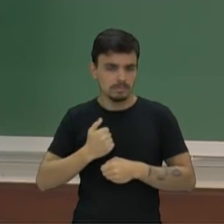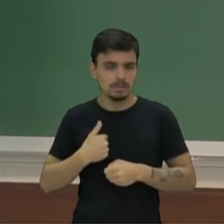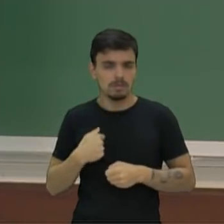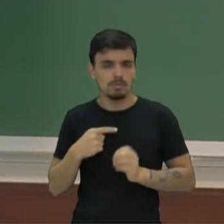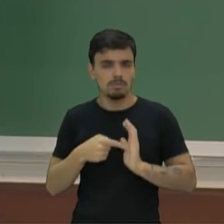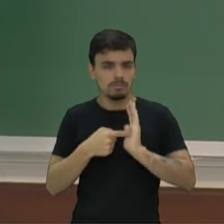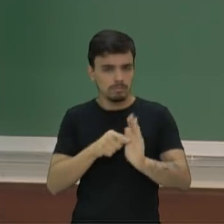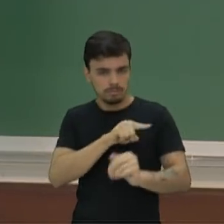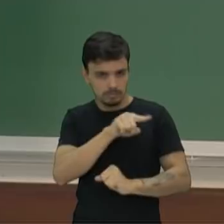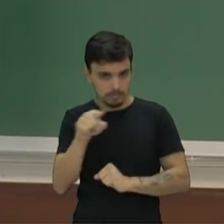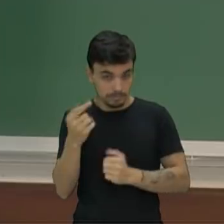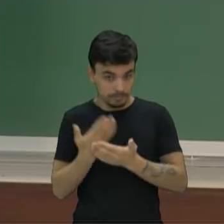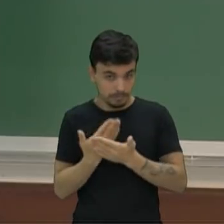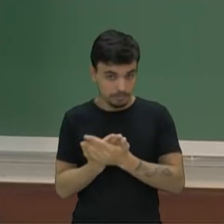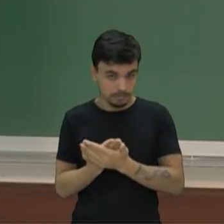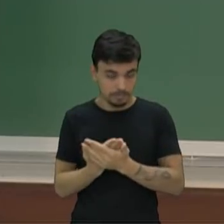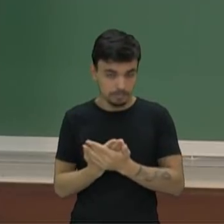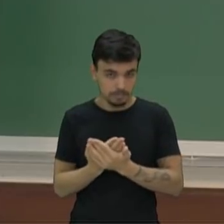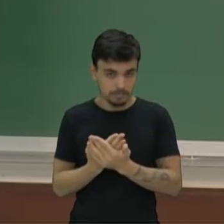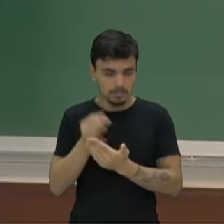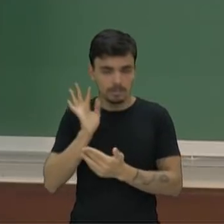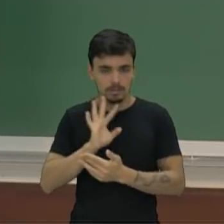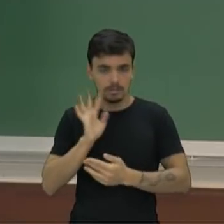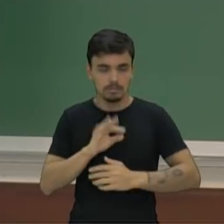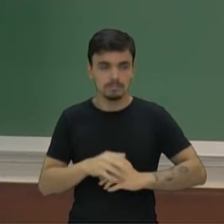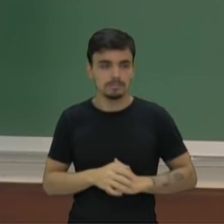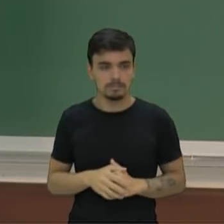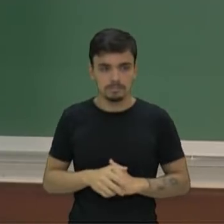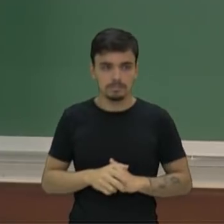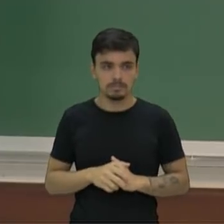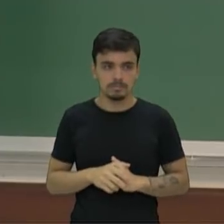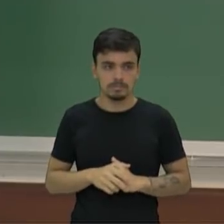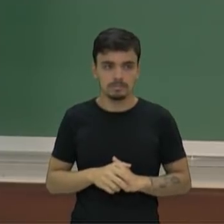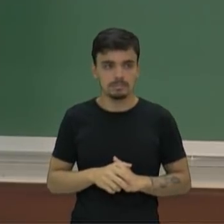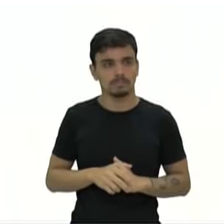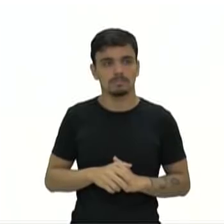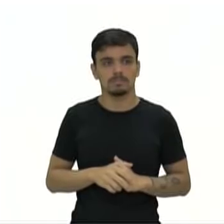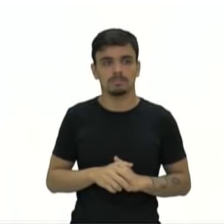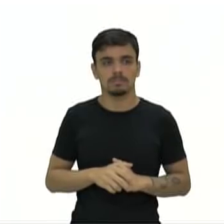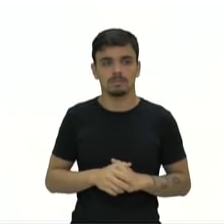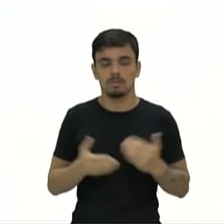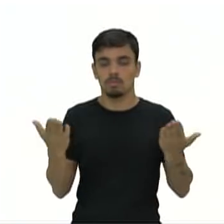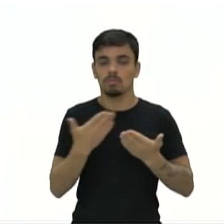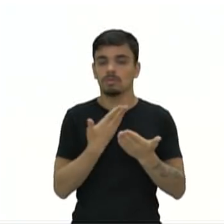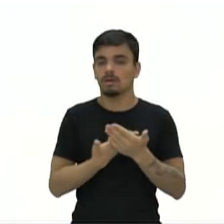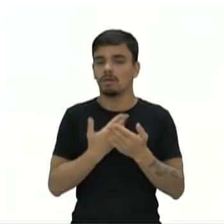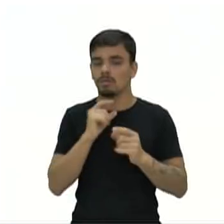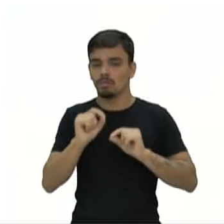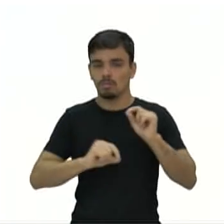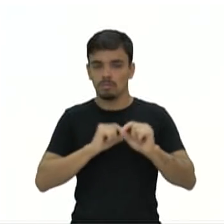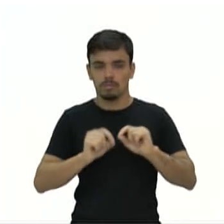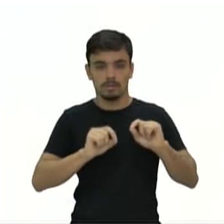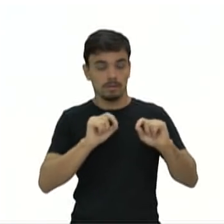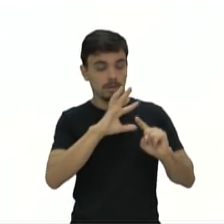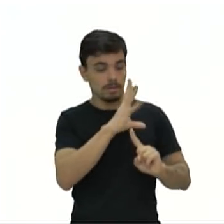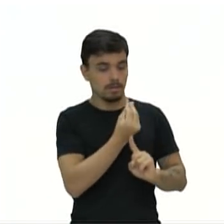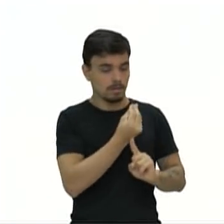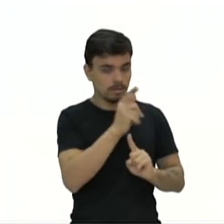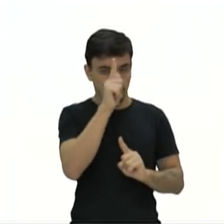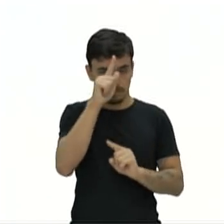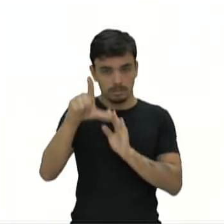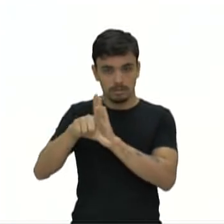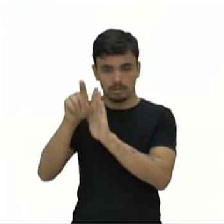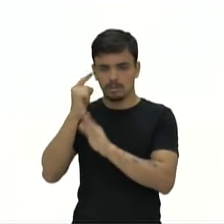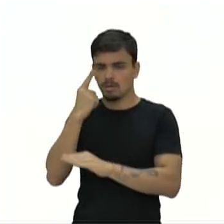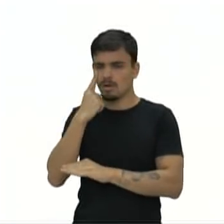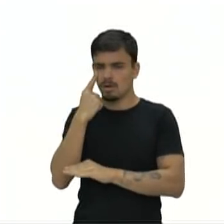merchan aí da aula passada. Ficou bem legal essa aula. Vamos estudar nessa aula. A aula de hoje, Arte na Grécia Antiga. Olha os